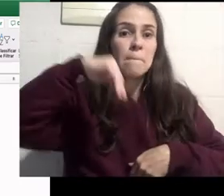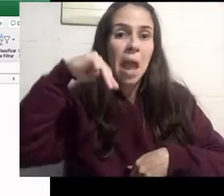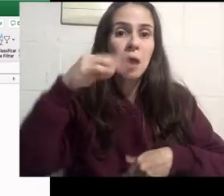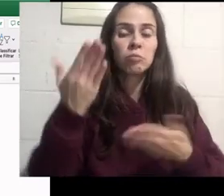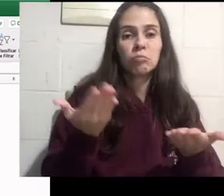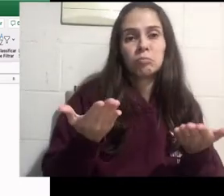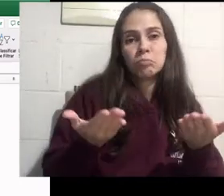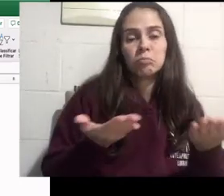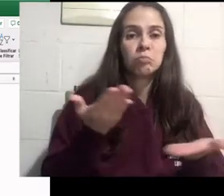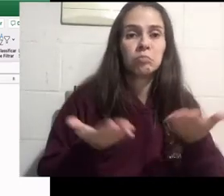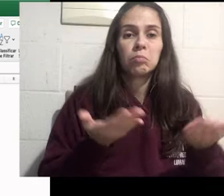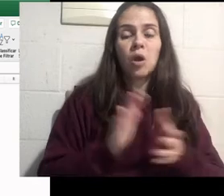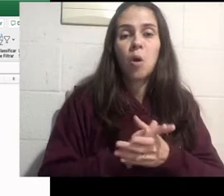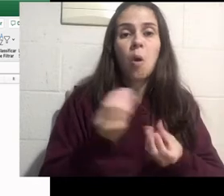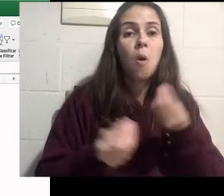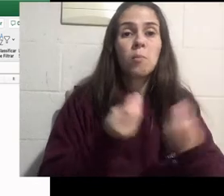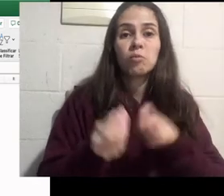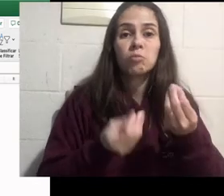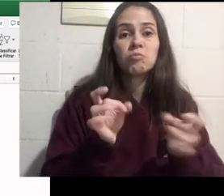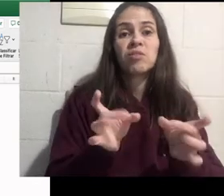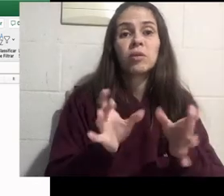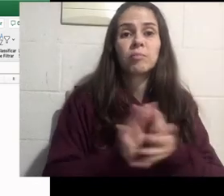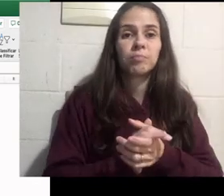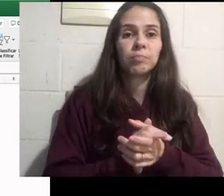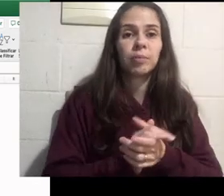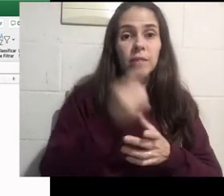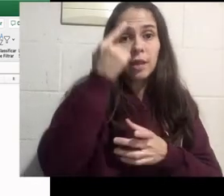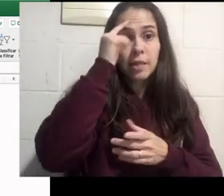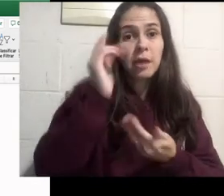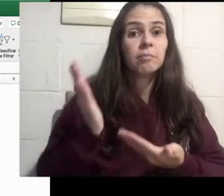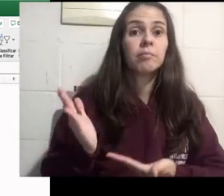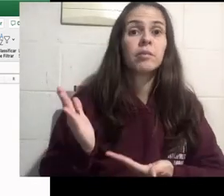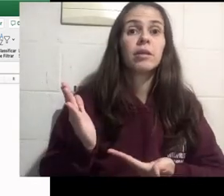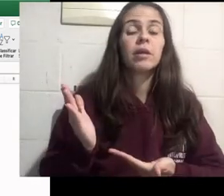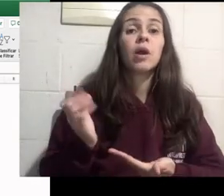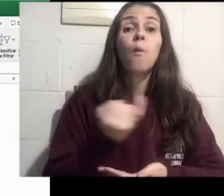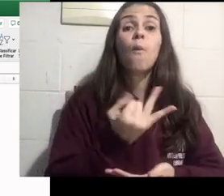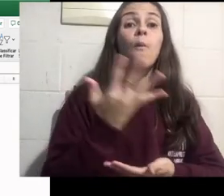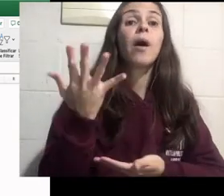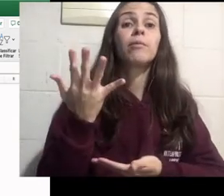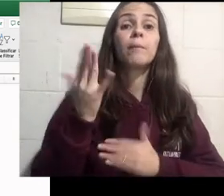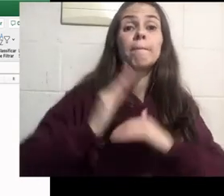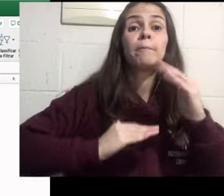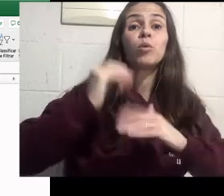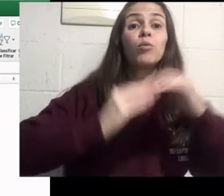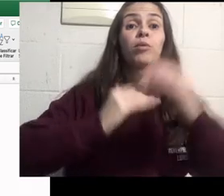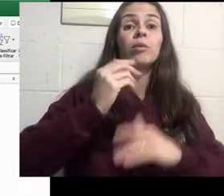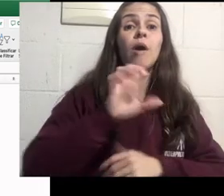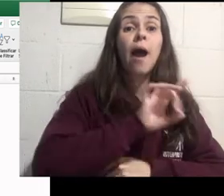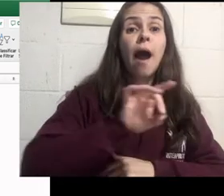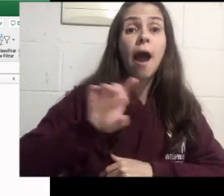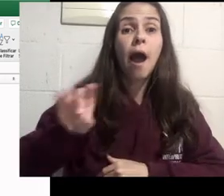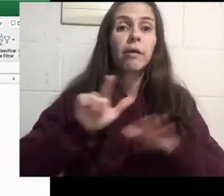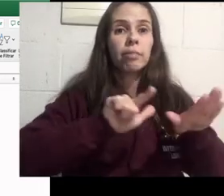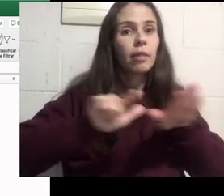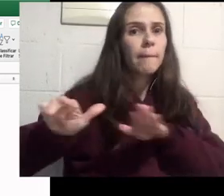metros, enfim, como que vai ser comercializado. E aqui é uma ideia, então, da capacidade de produção semanal. Então,